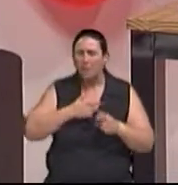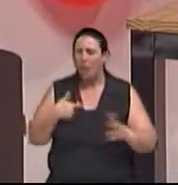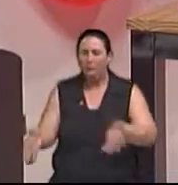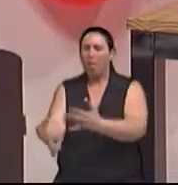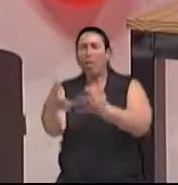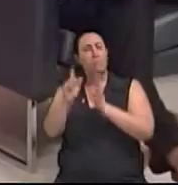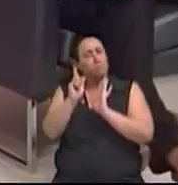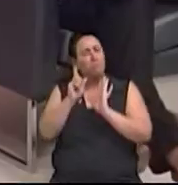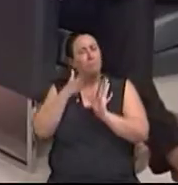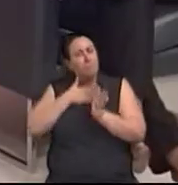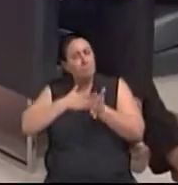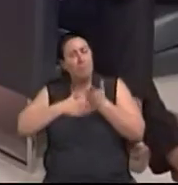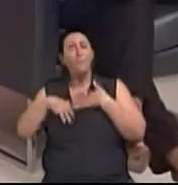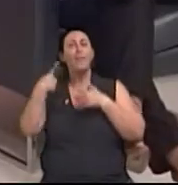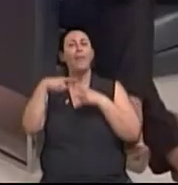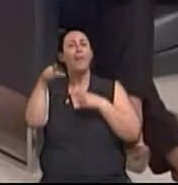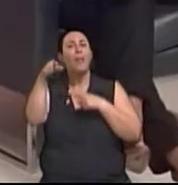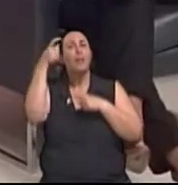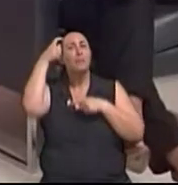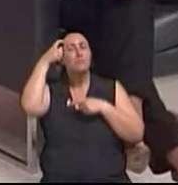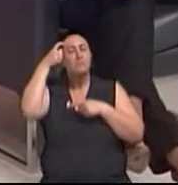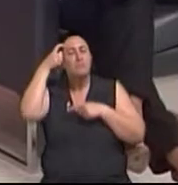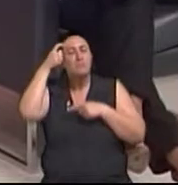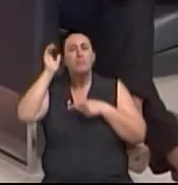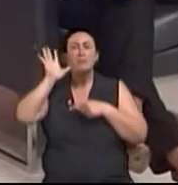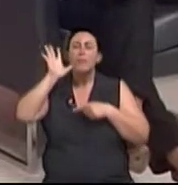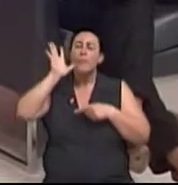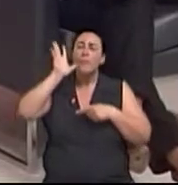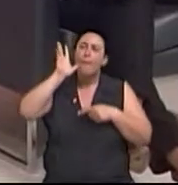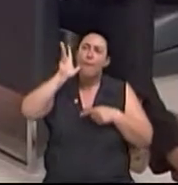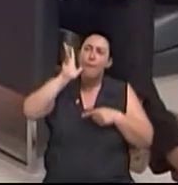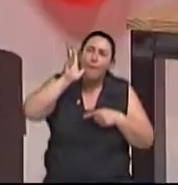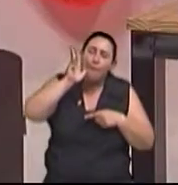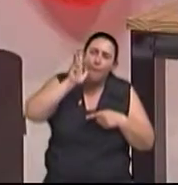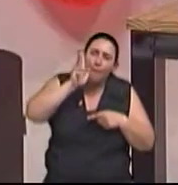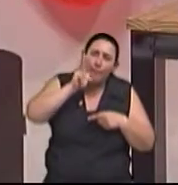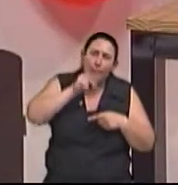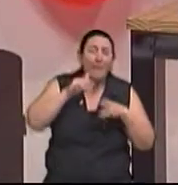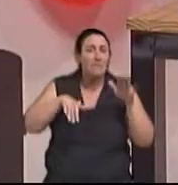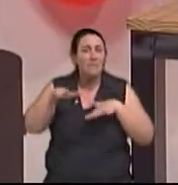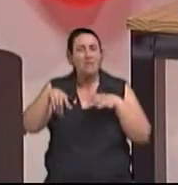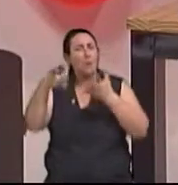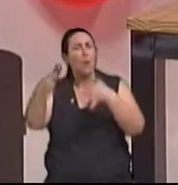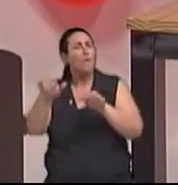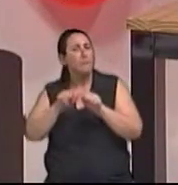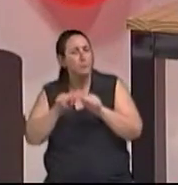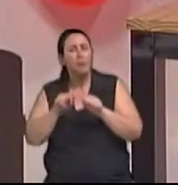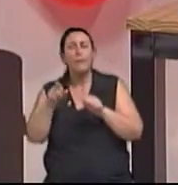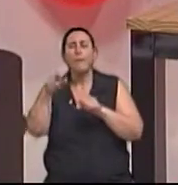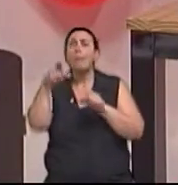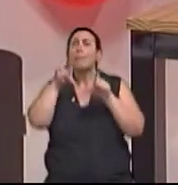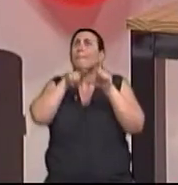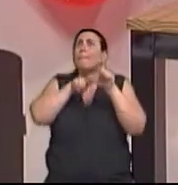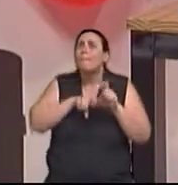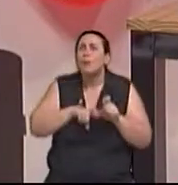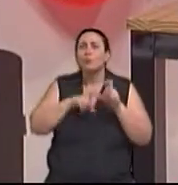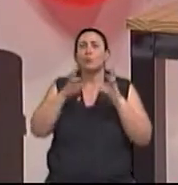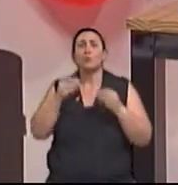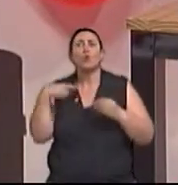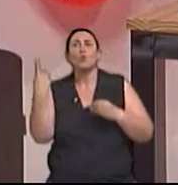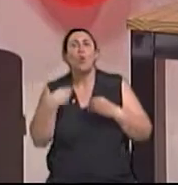raciocínio é mais lento muitas vezes eles não quererem fazer as coisas tá dependendo também de nós